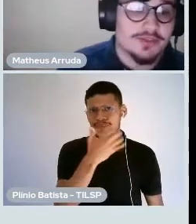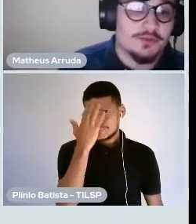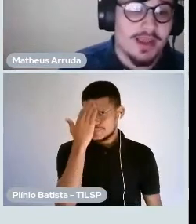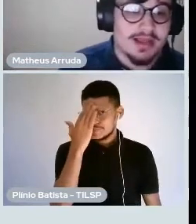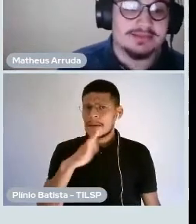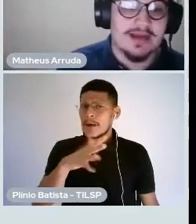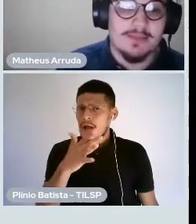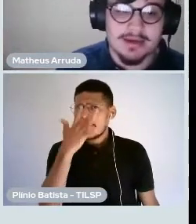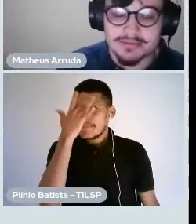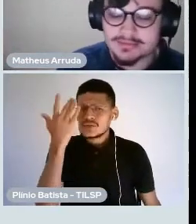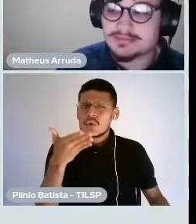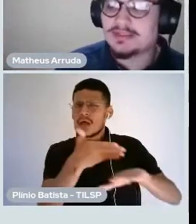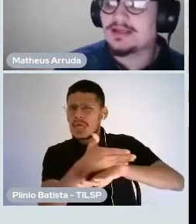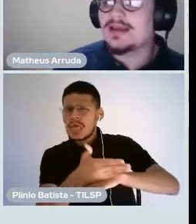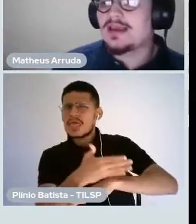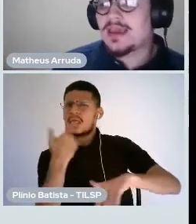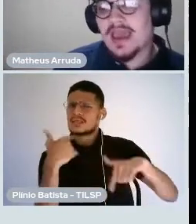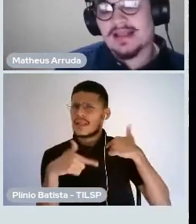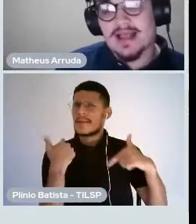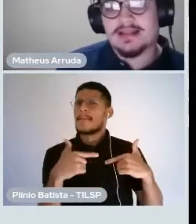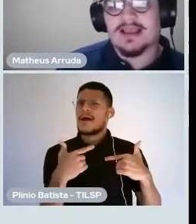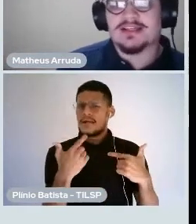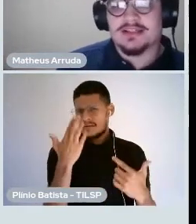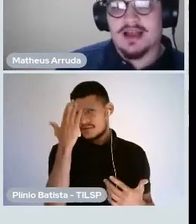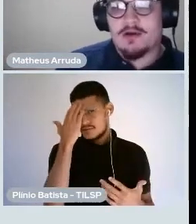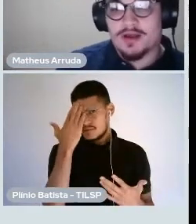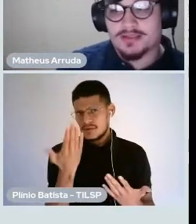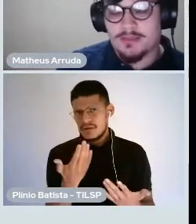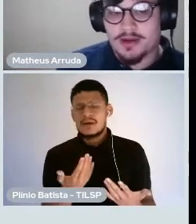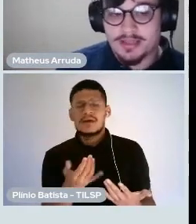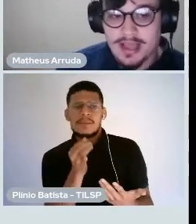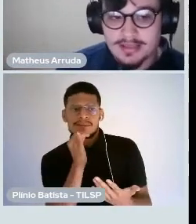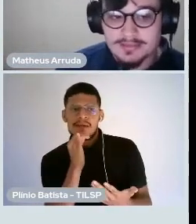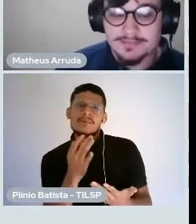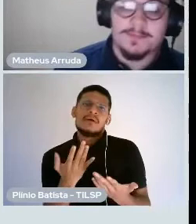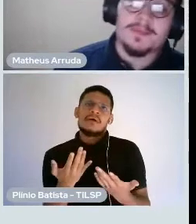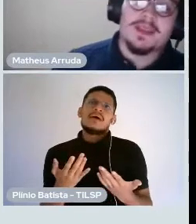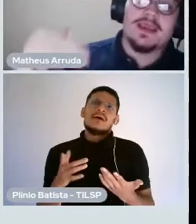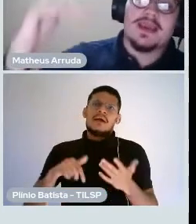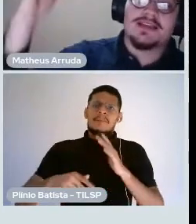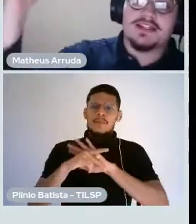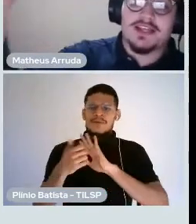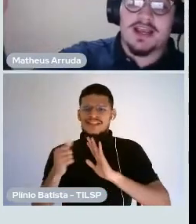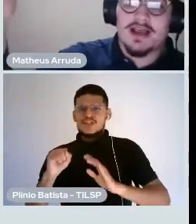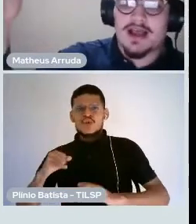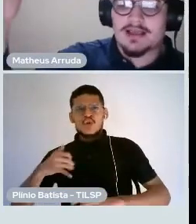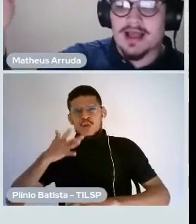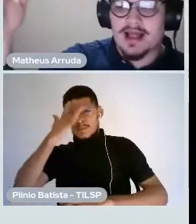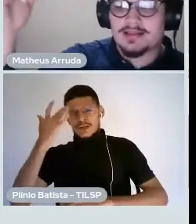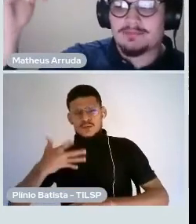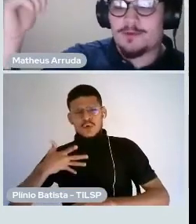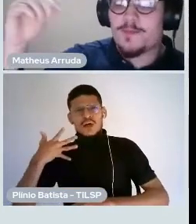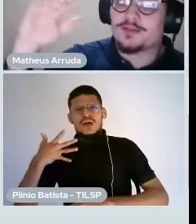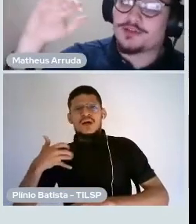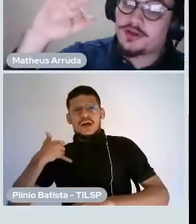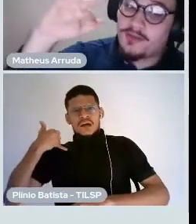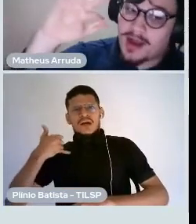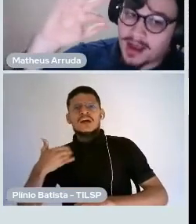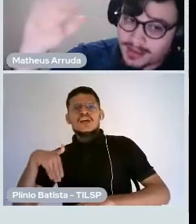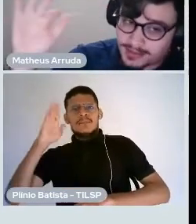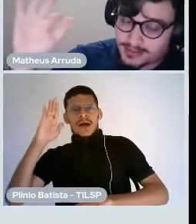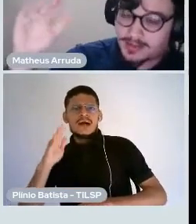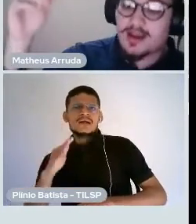de fato entram no mercado de trabalho, né? Que aí é a idade que a gente alcança a maioridade e que a gente chega à idade, por